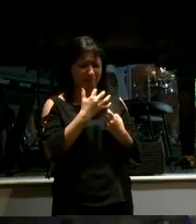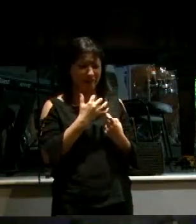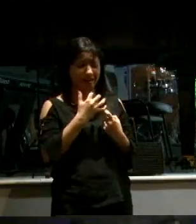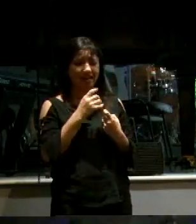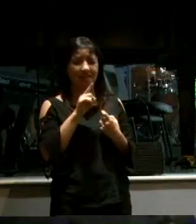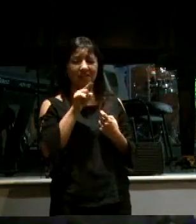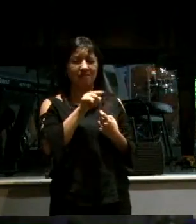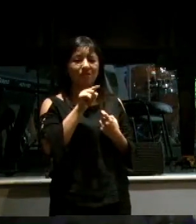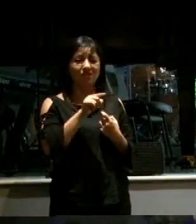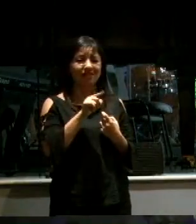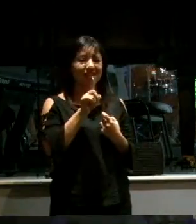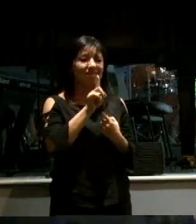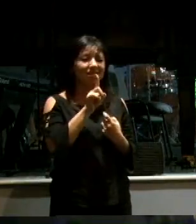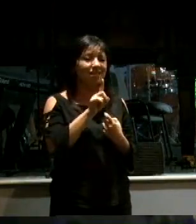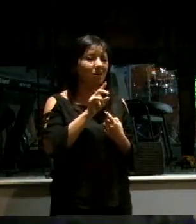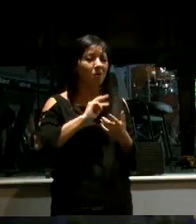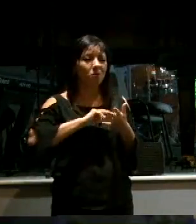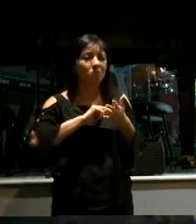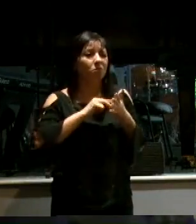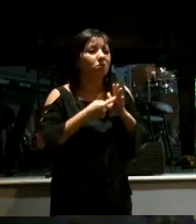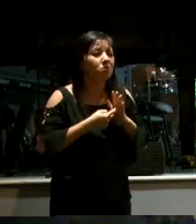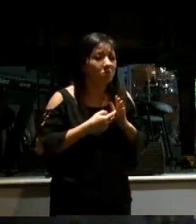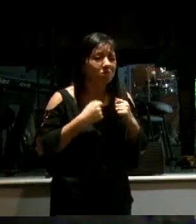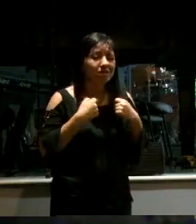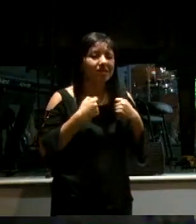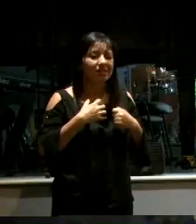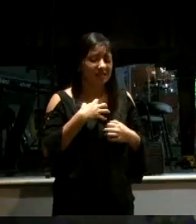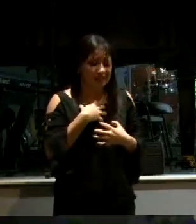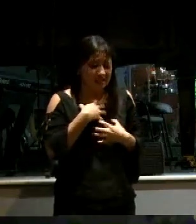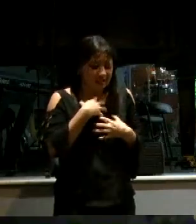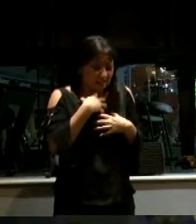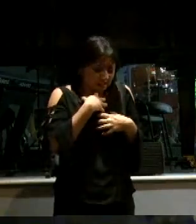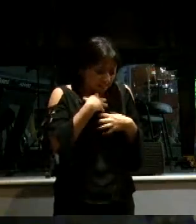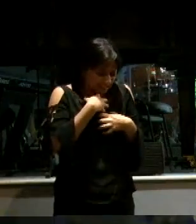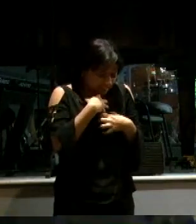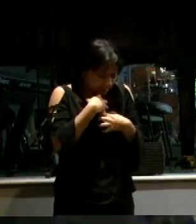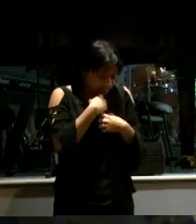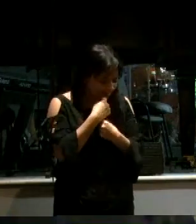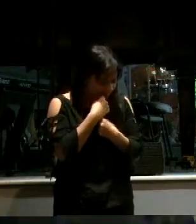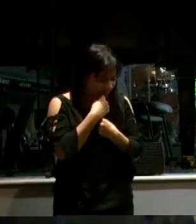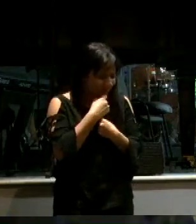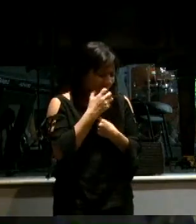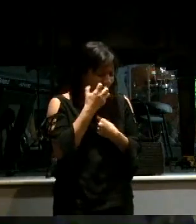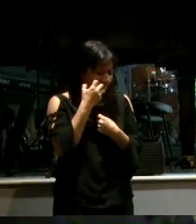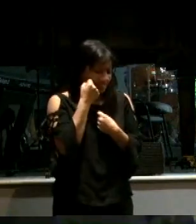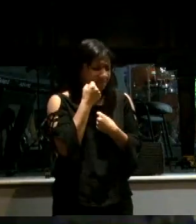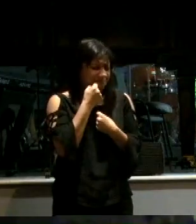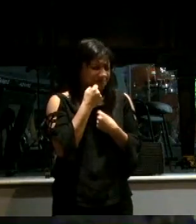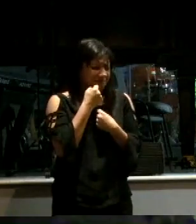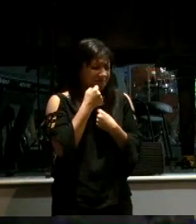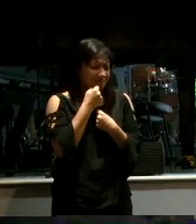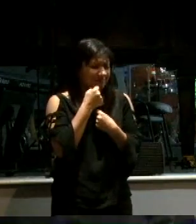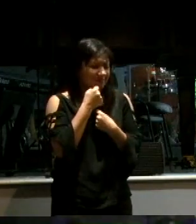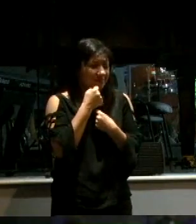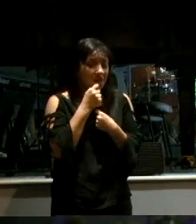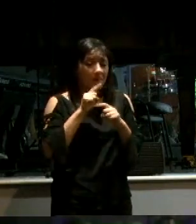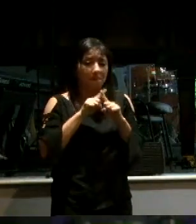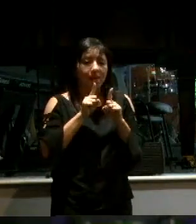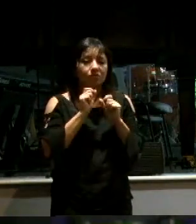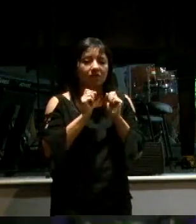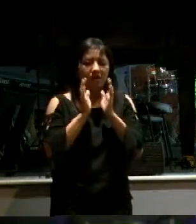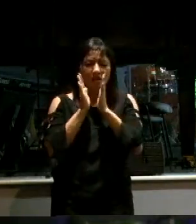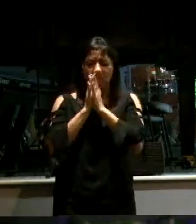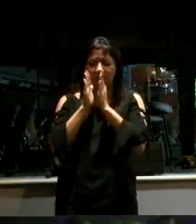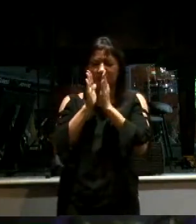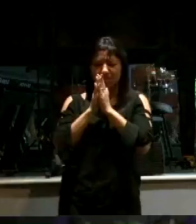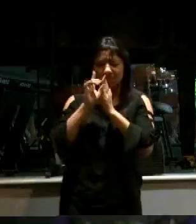Porque quando Deus se inclina para ouvir uma oração de uma mulher, o que vem depois é milagre.